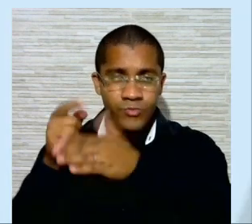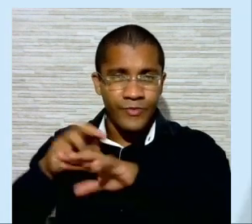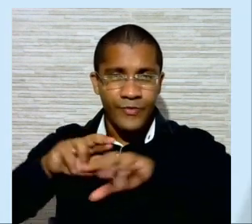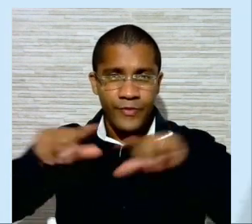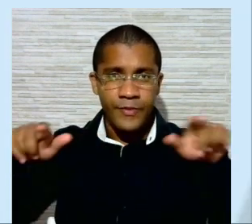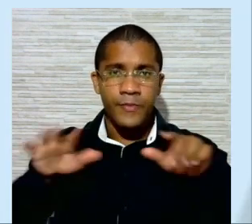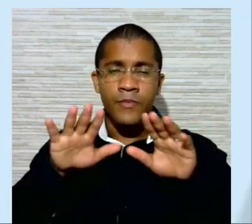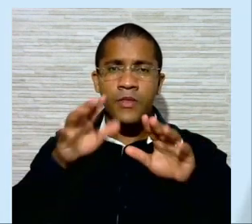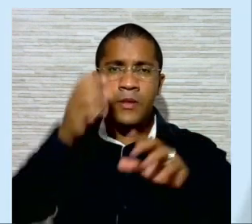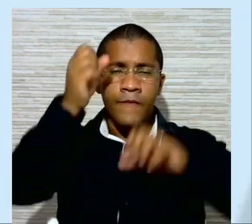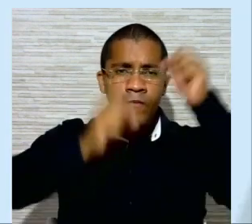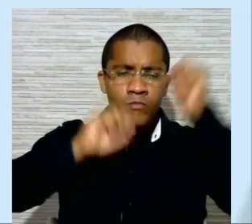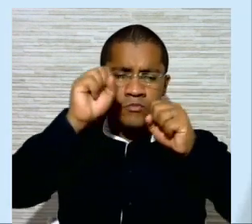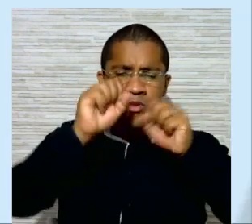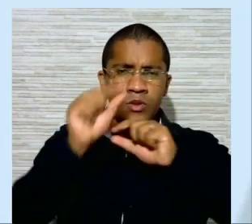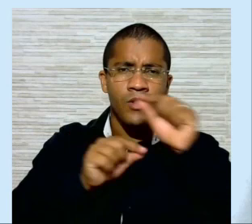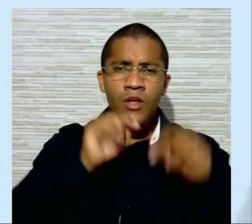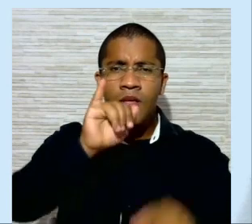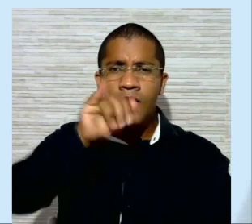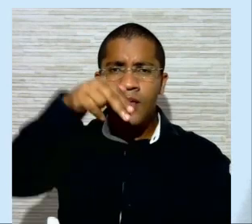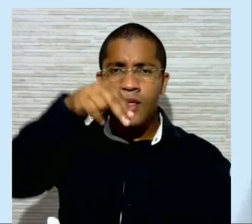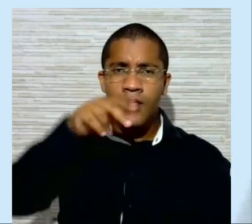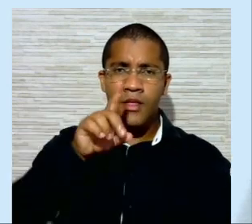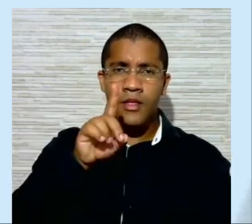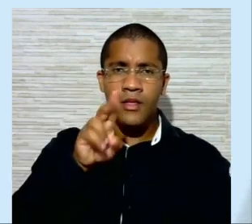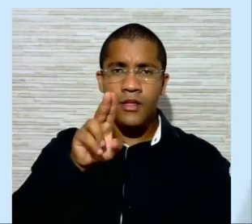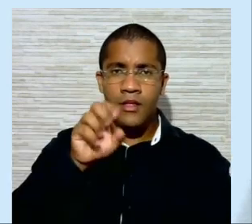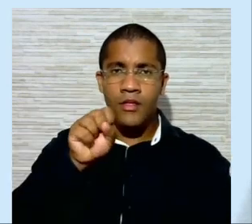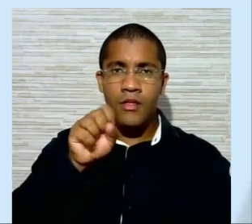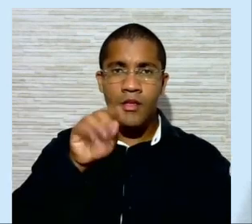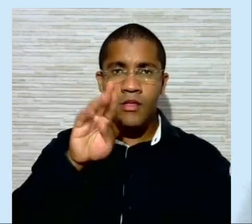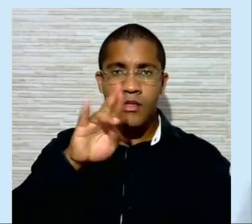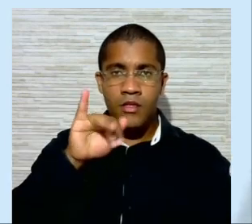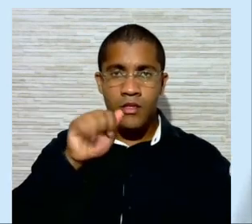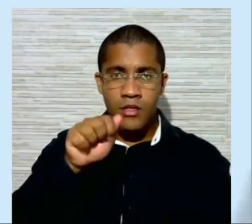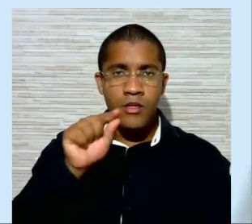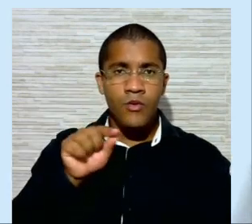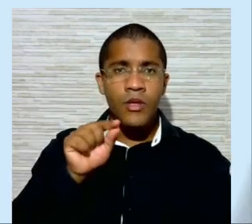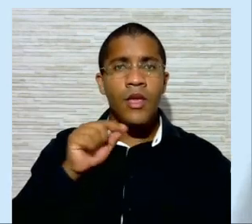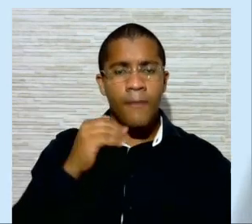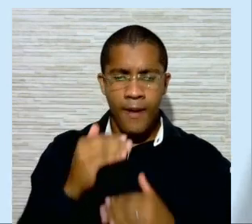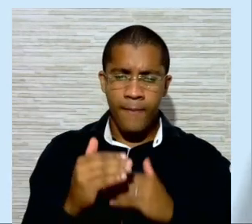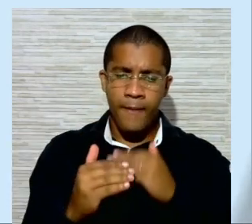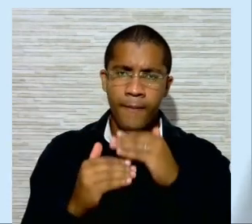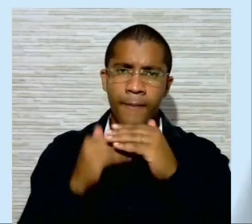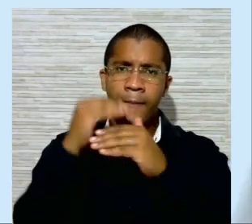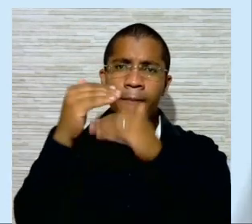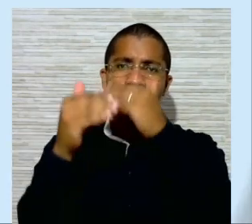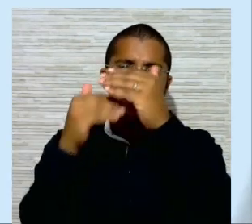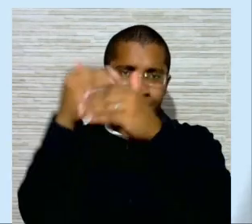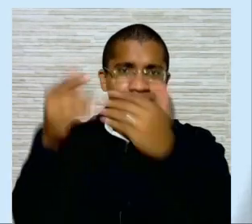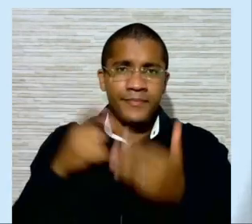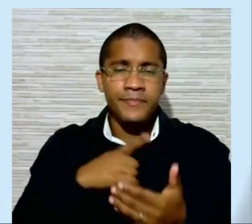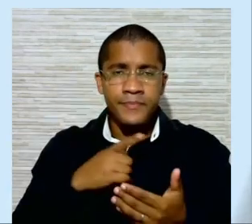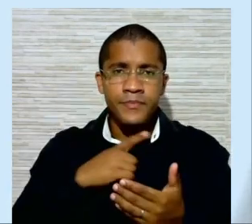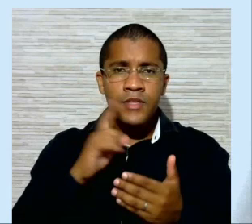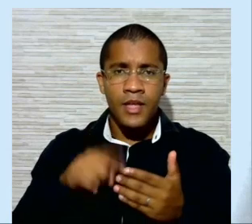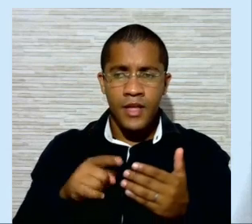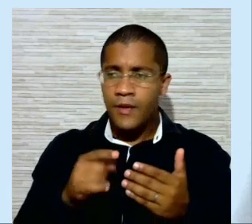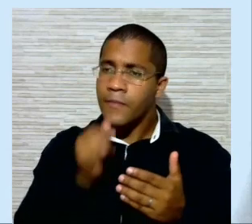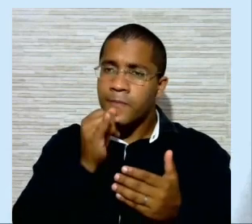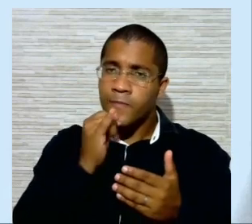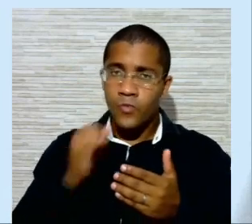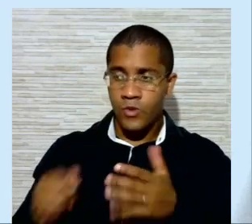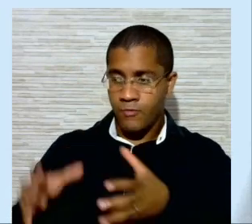gente vai observar que a indústria vem crescendo, né? A indústria é um processo de transformação da matéria-prima, ou